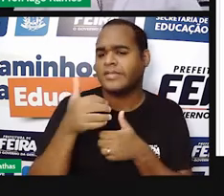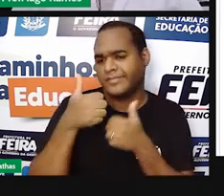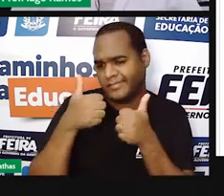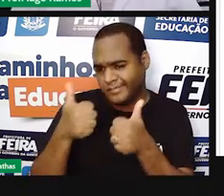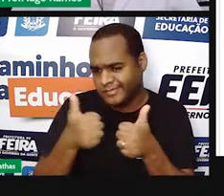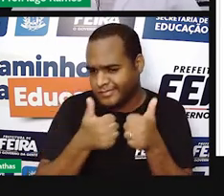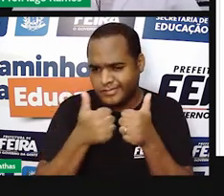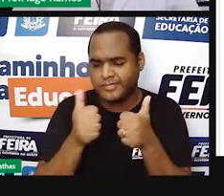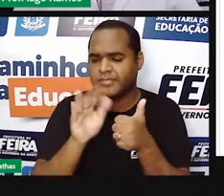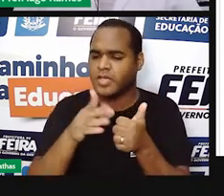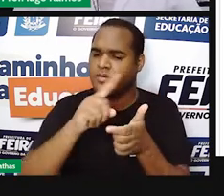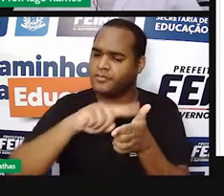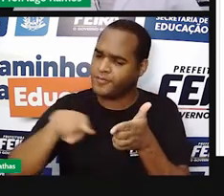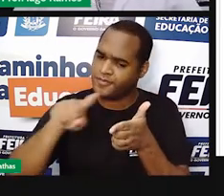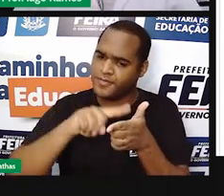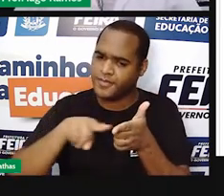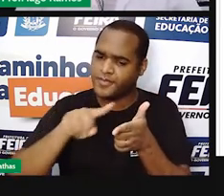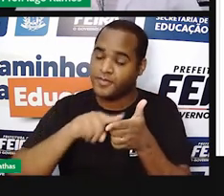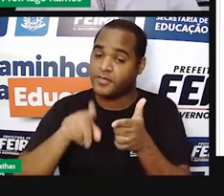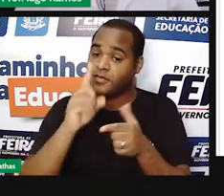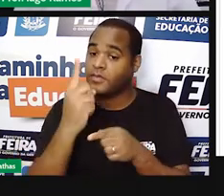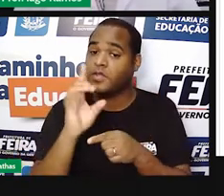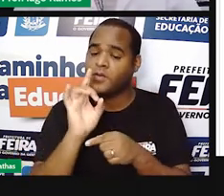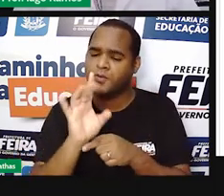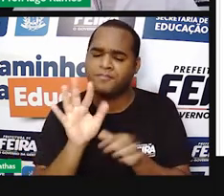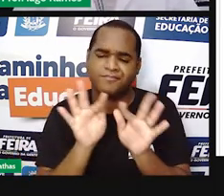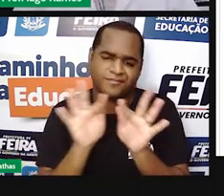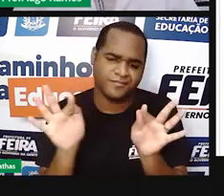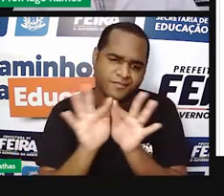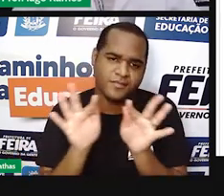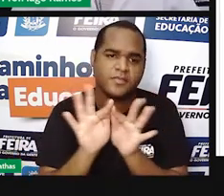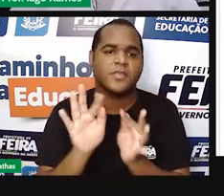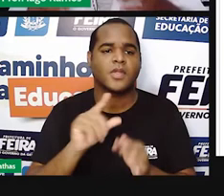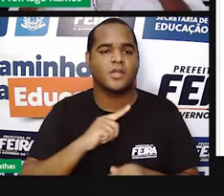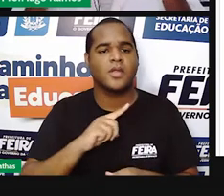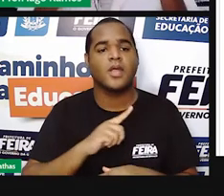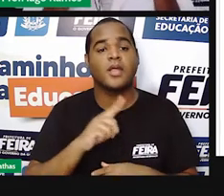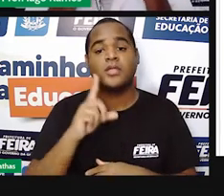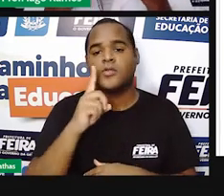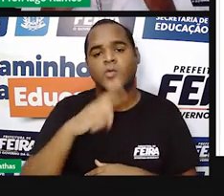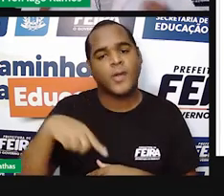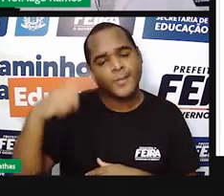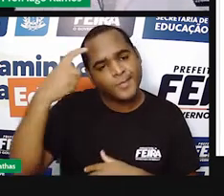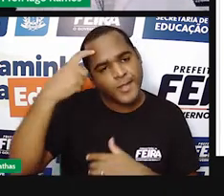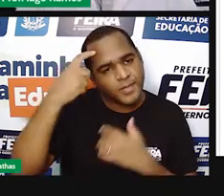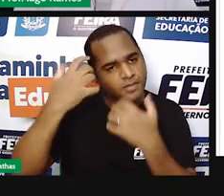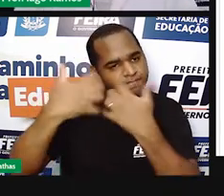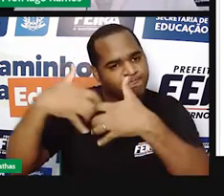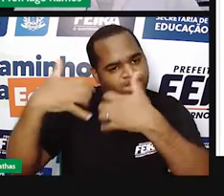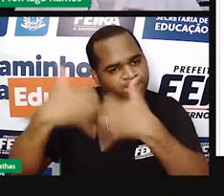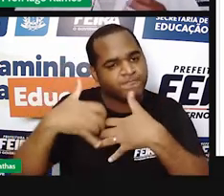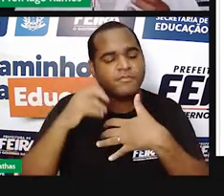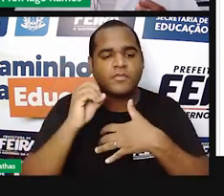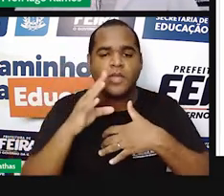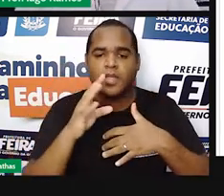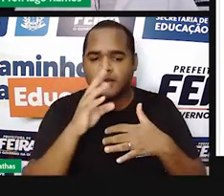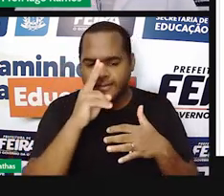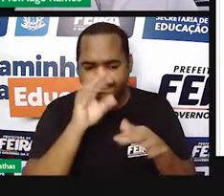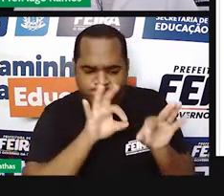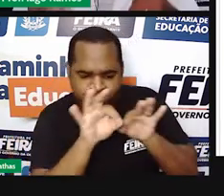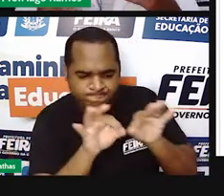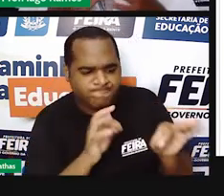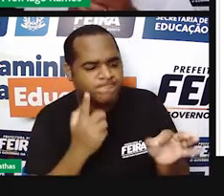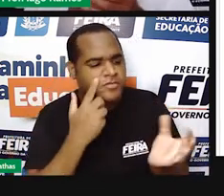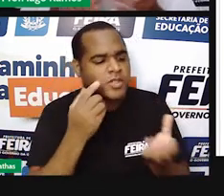beleza essa é um problemas de uma contagem muito simples a gente raciocina cria uma